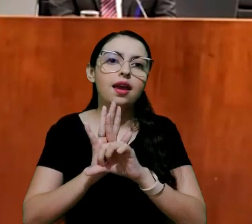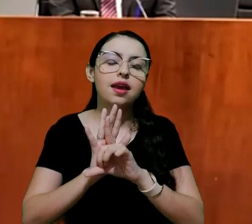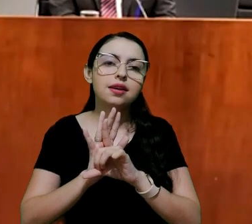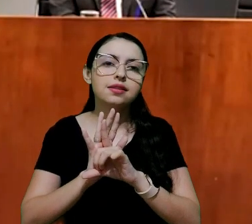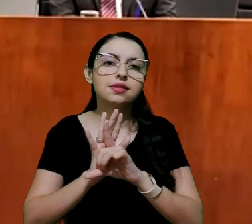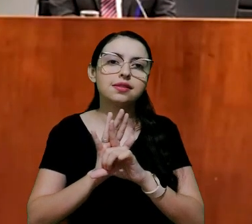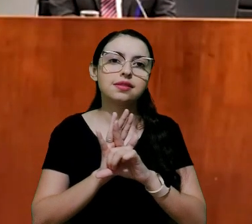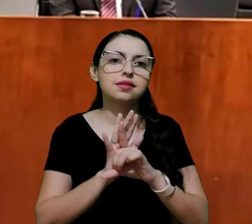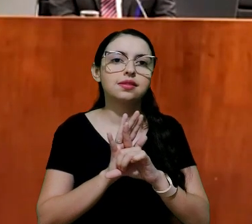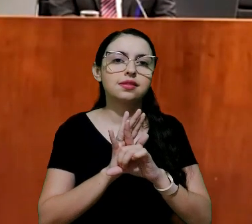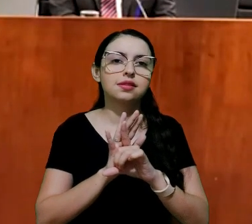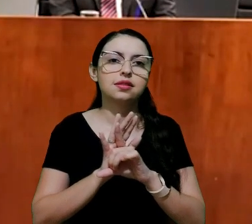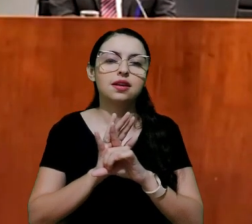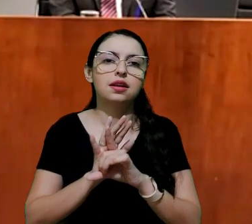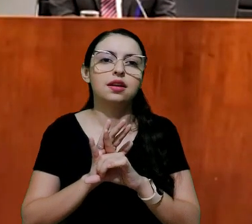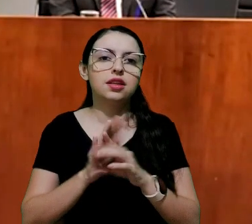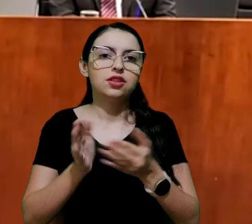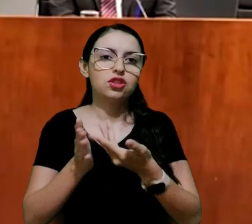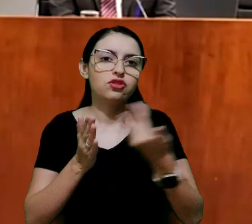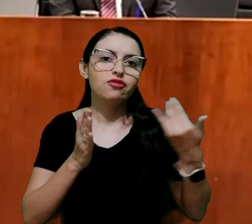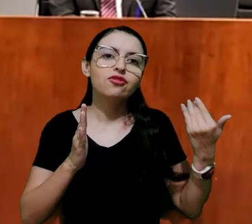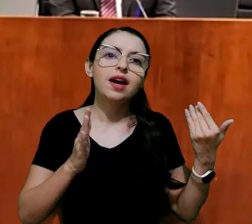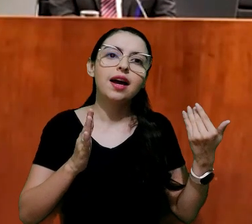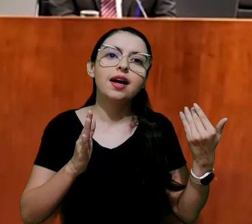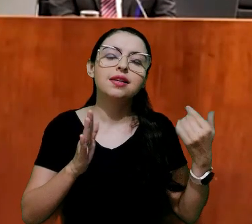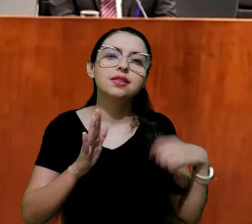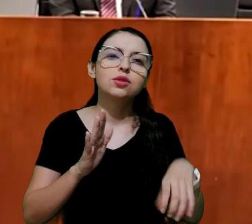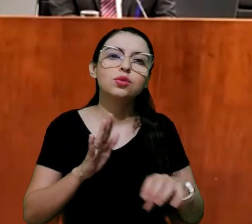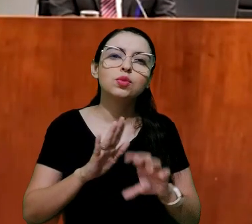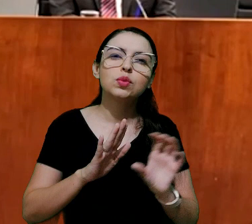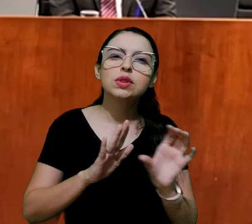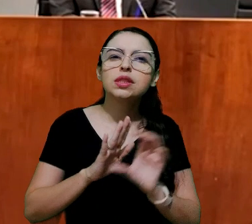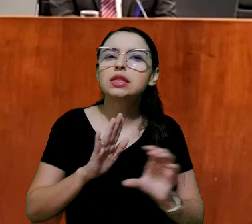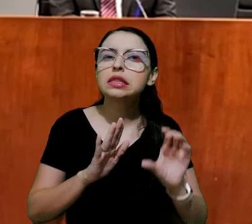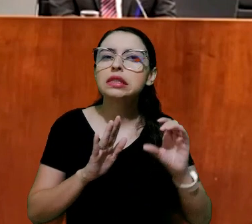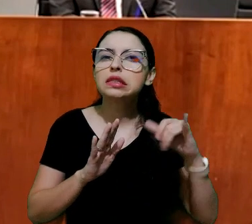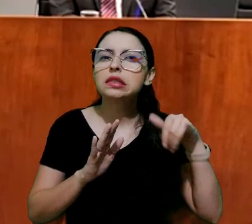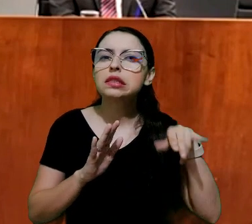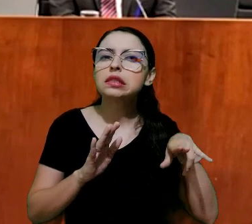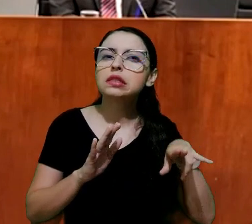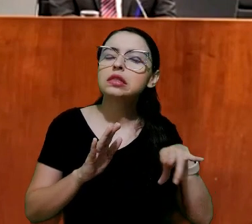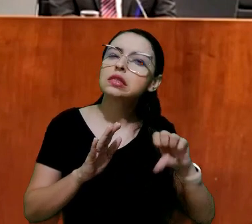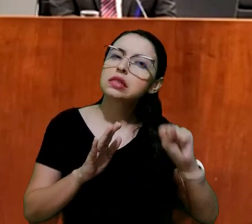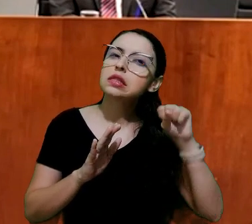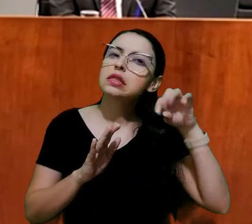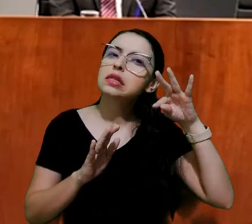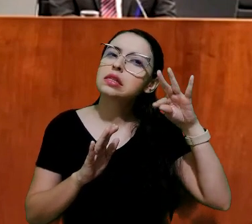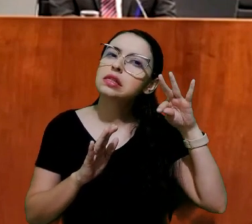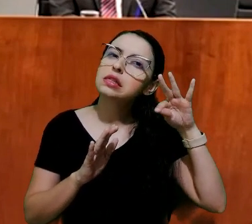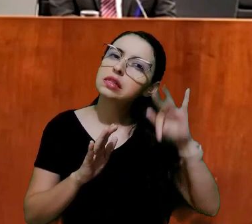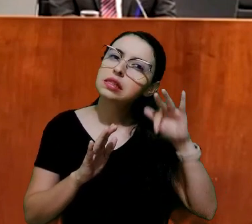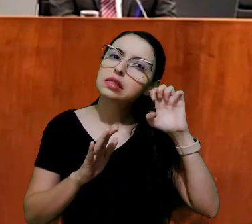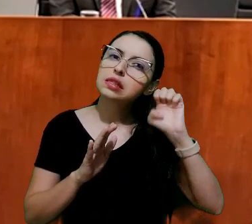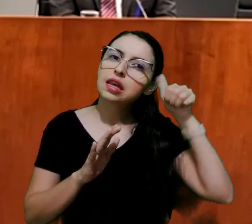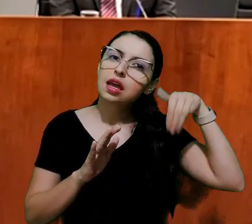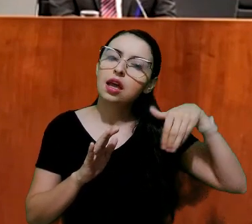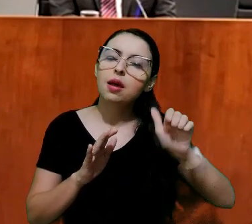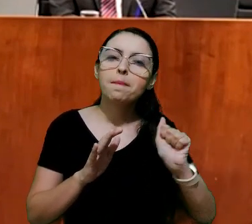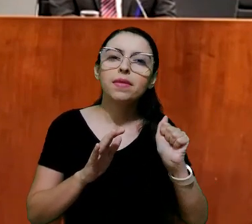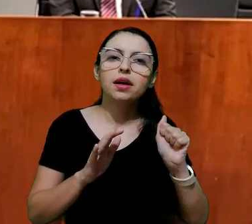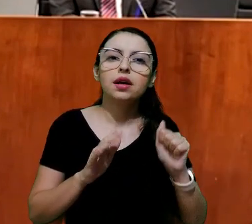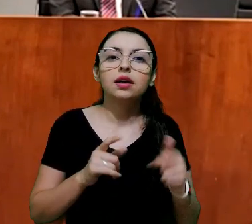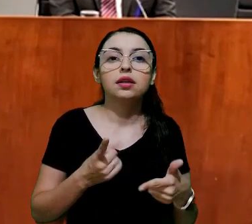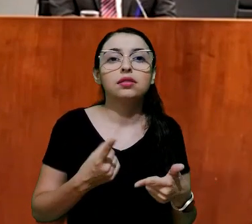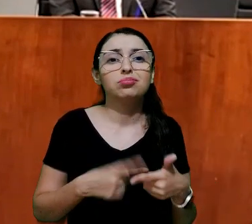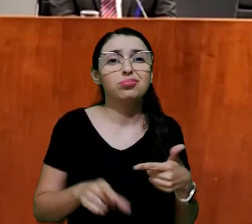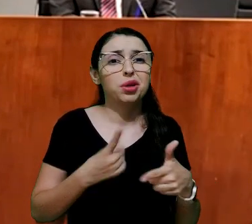afastam o sistema de suas estruturas, nós temos uma outra dificuldade, que é a questão